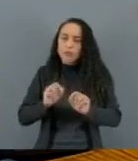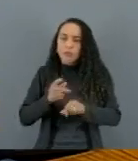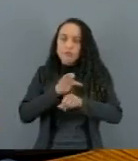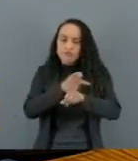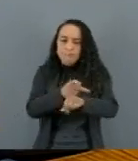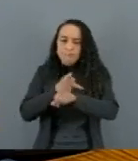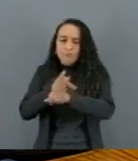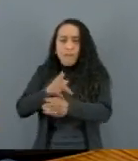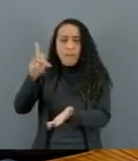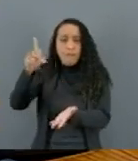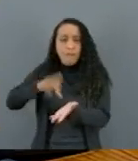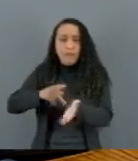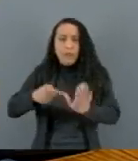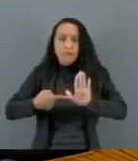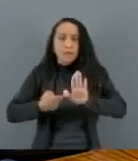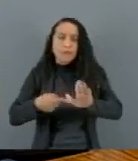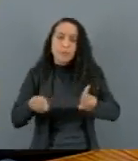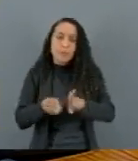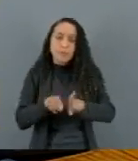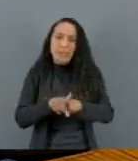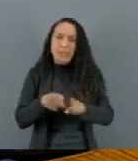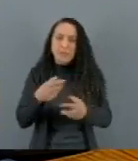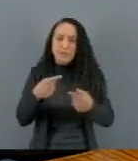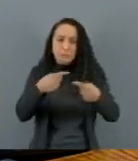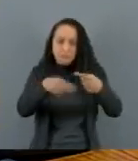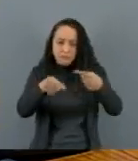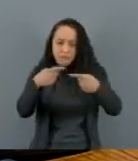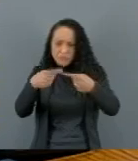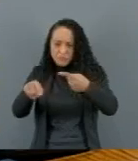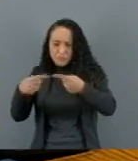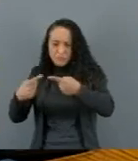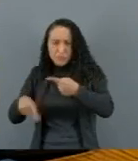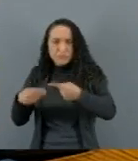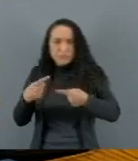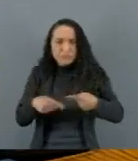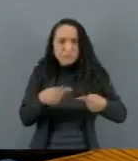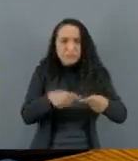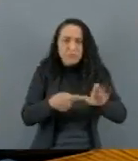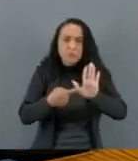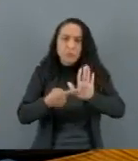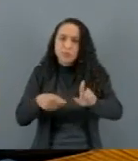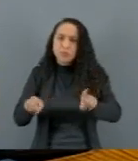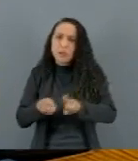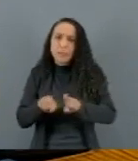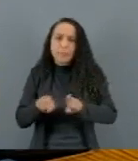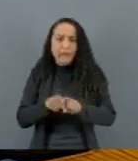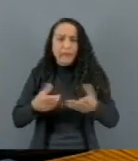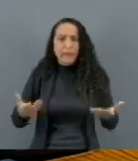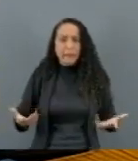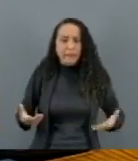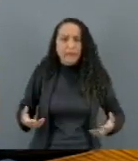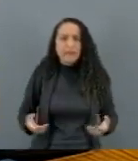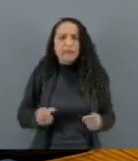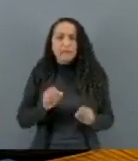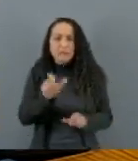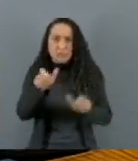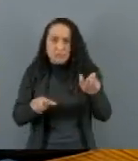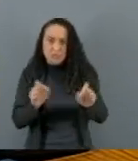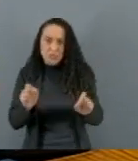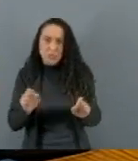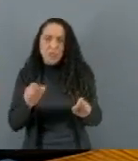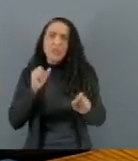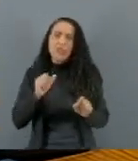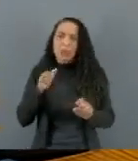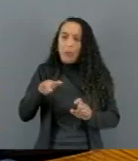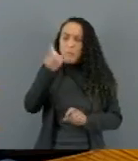de apontar as incoerências, as incongruências, os paradoxos, né? De alguém que prega uma